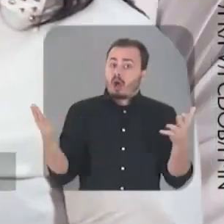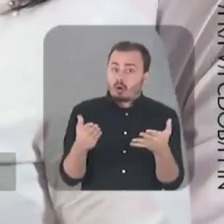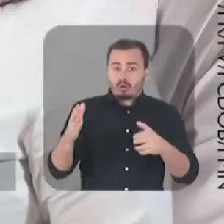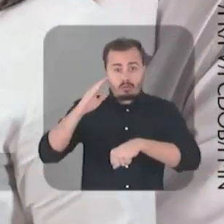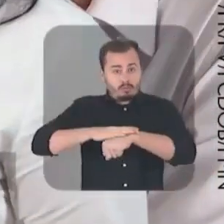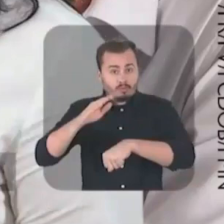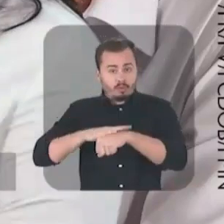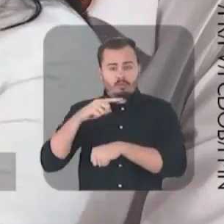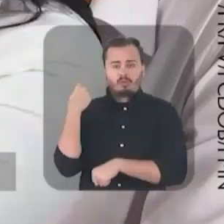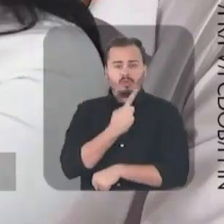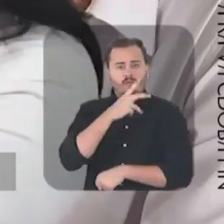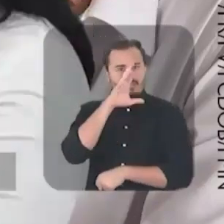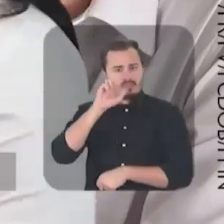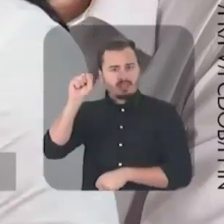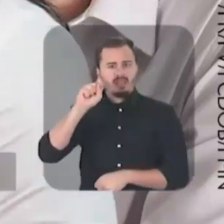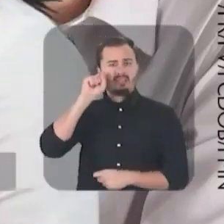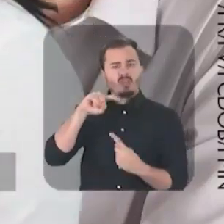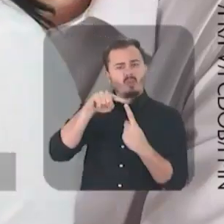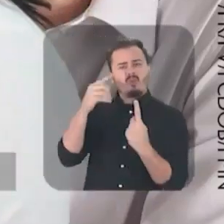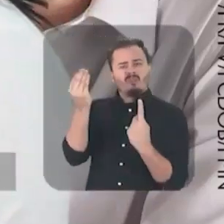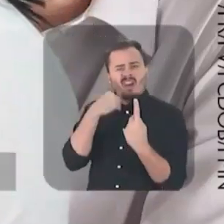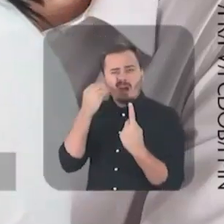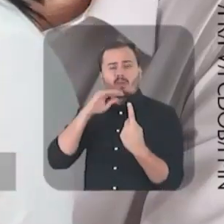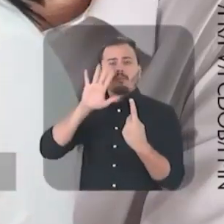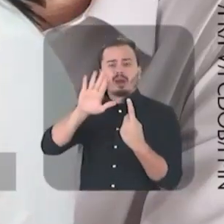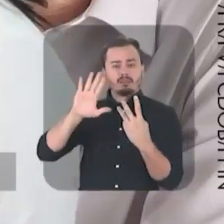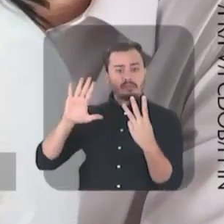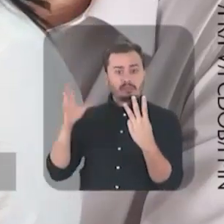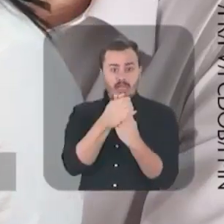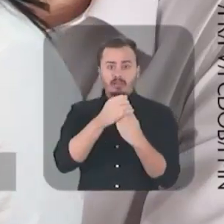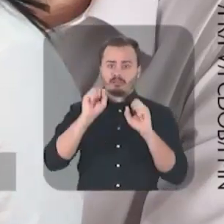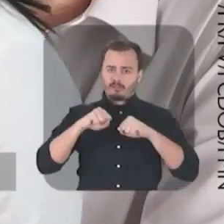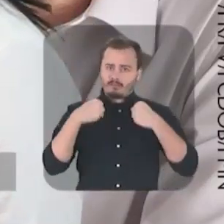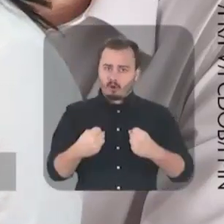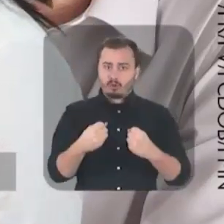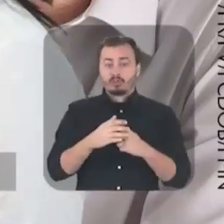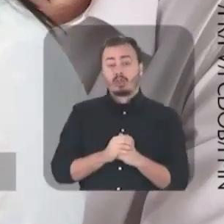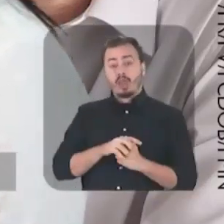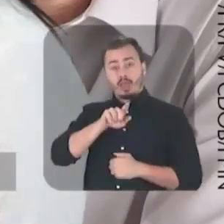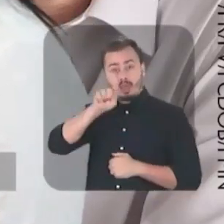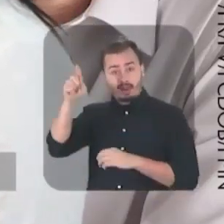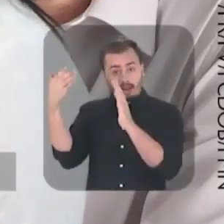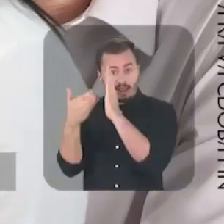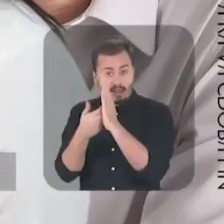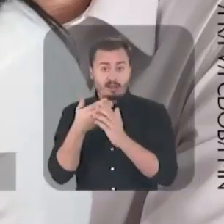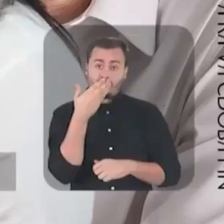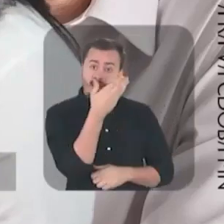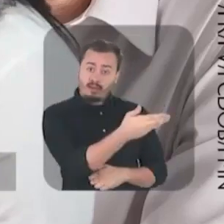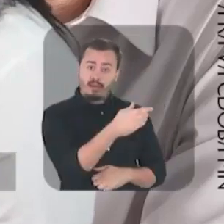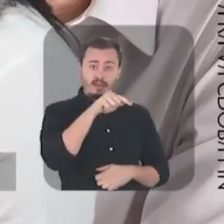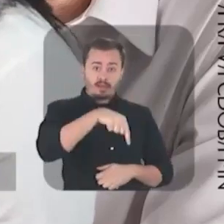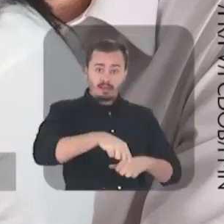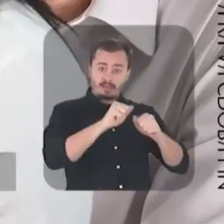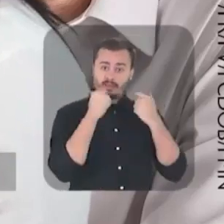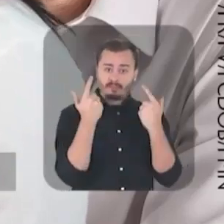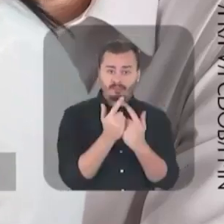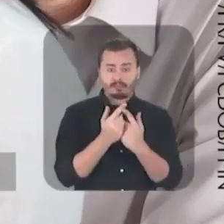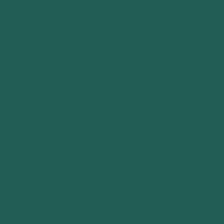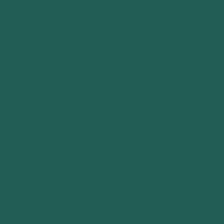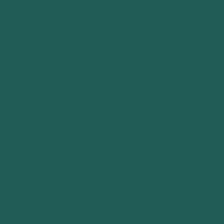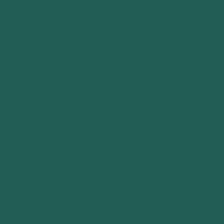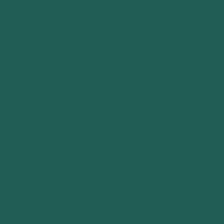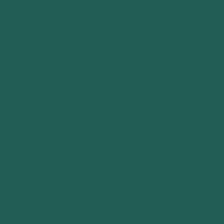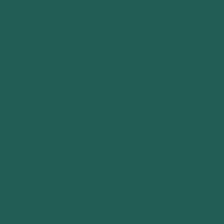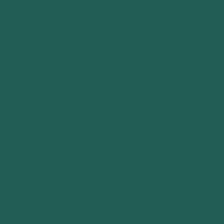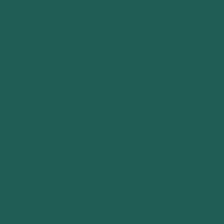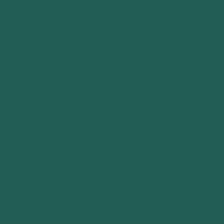3 dobras é mais difícil quebrar. É ele lá. E ela aqui. Doutor Jaziel, deputado federal com o número